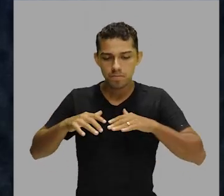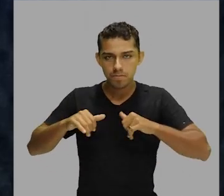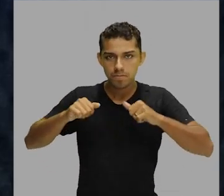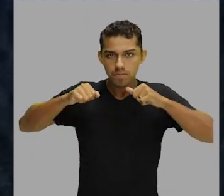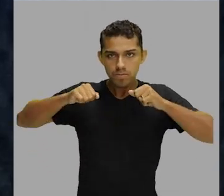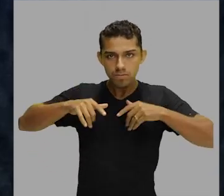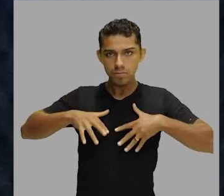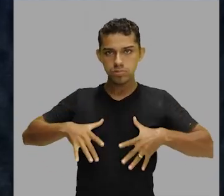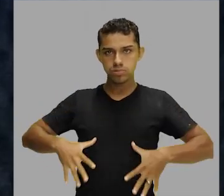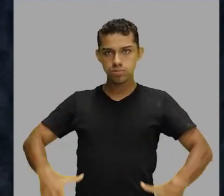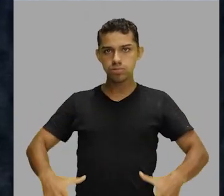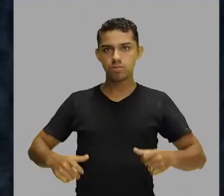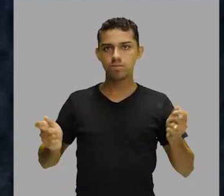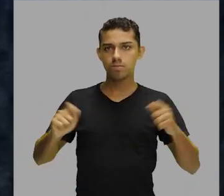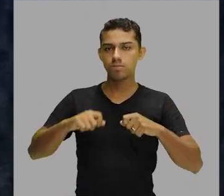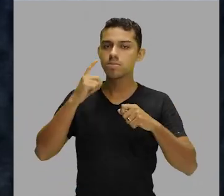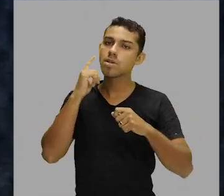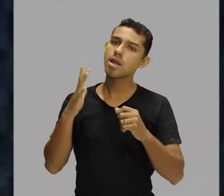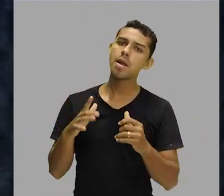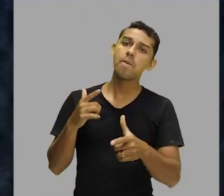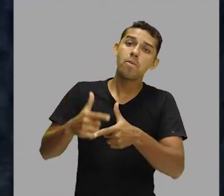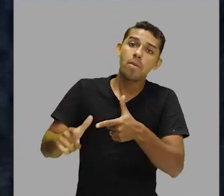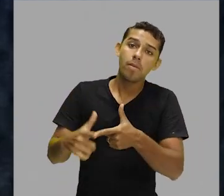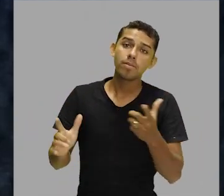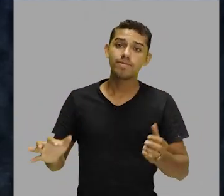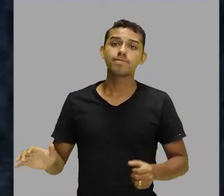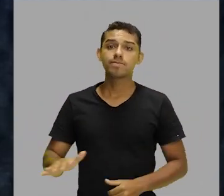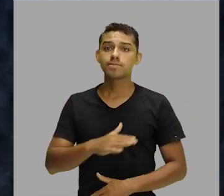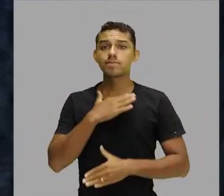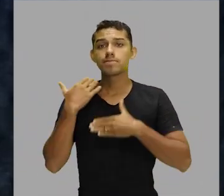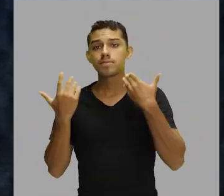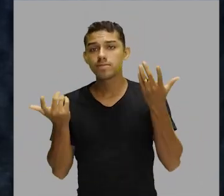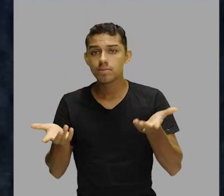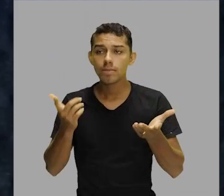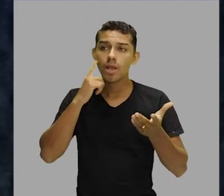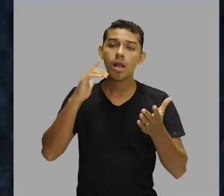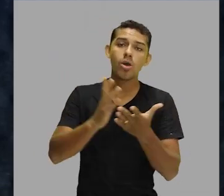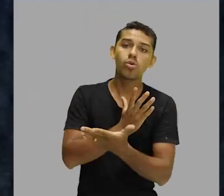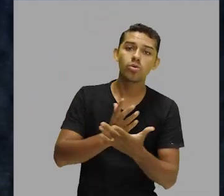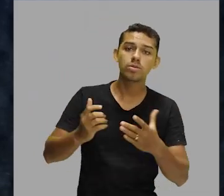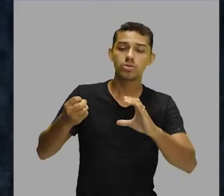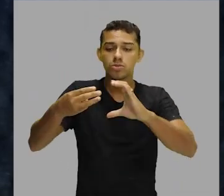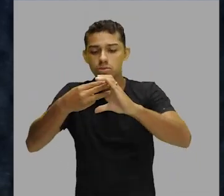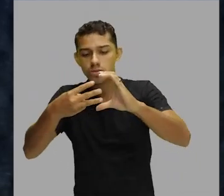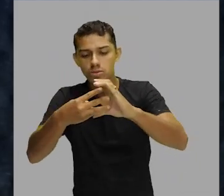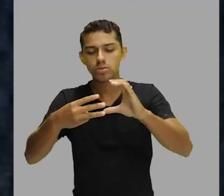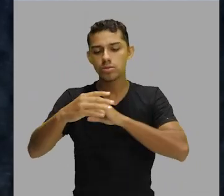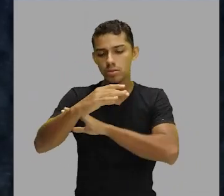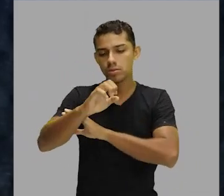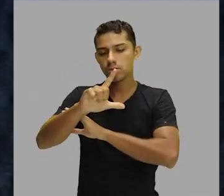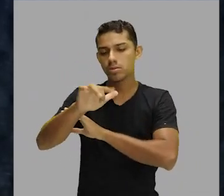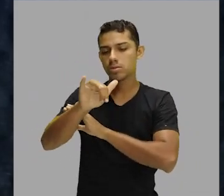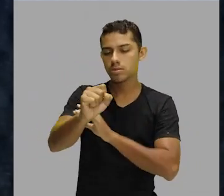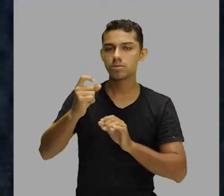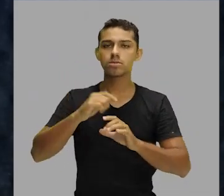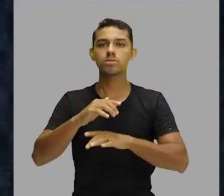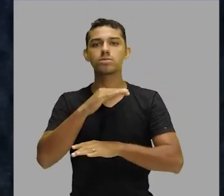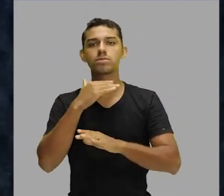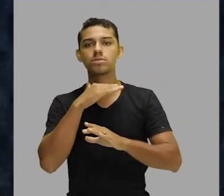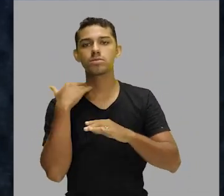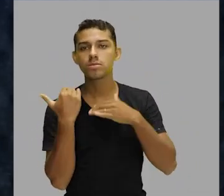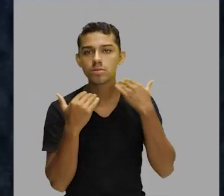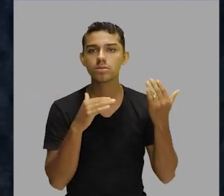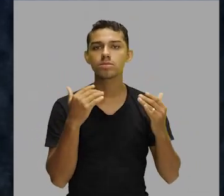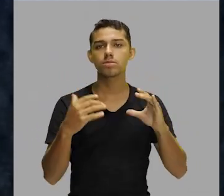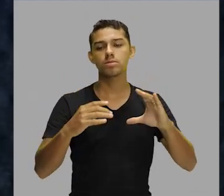vírus ele se reproduz, ele termina matando a célula que ele está ali